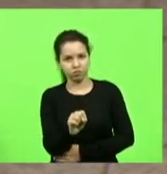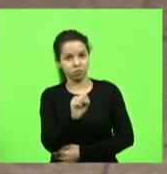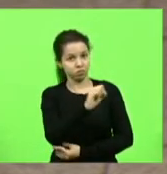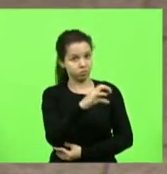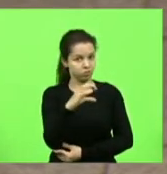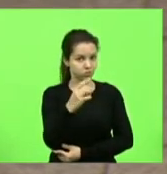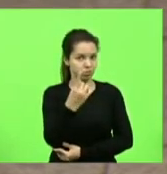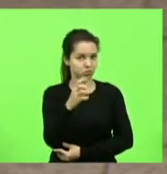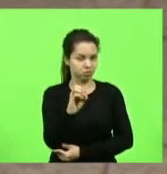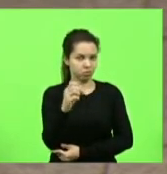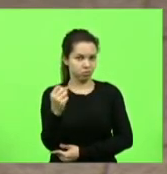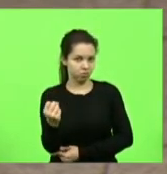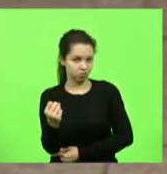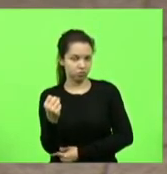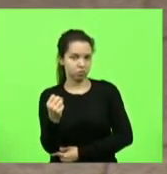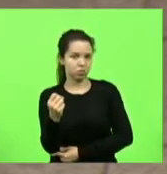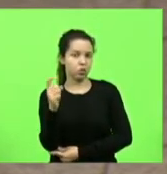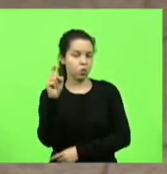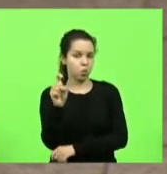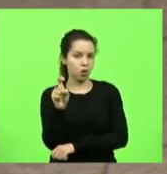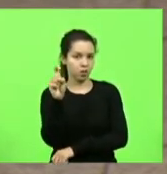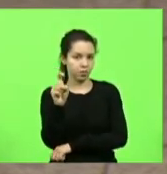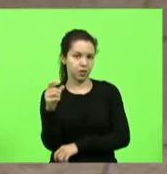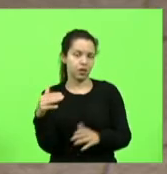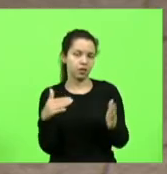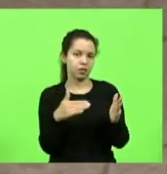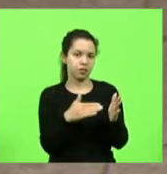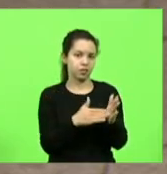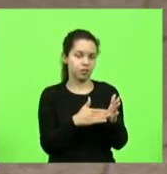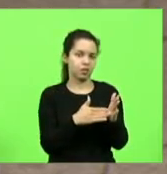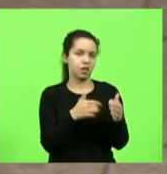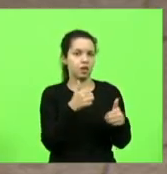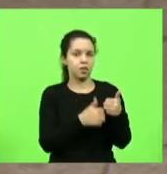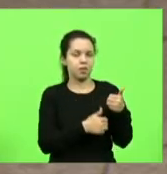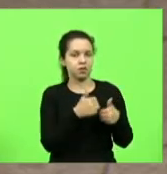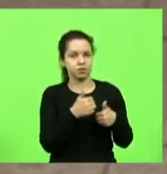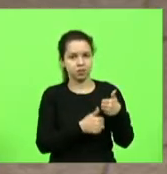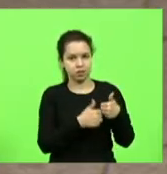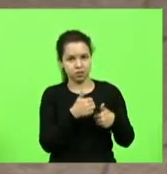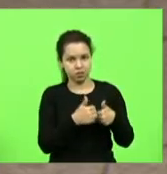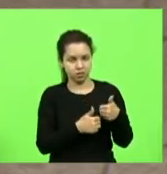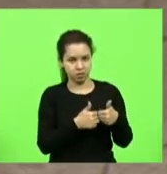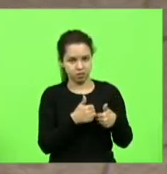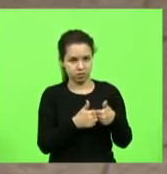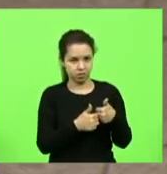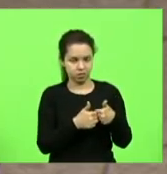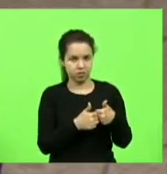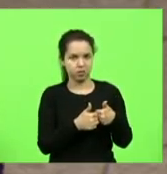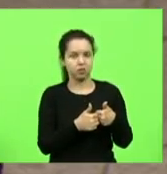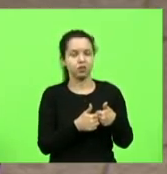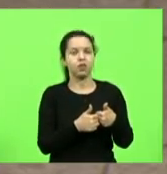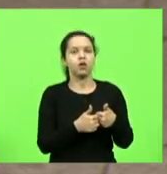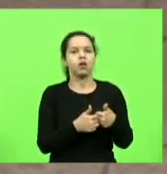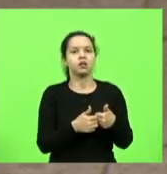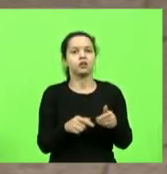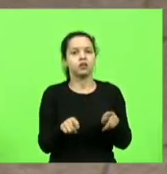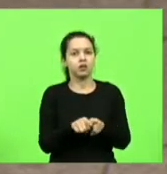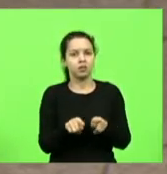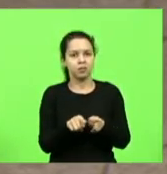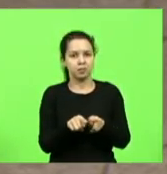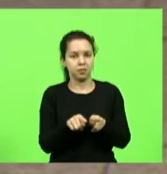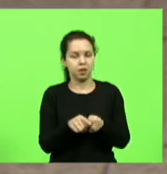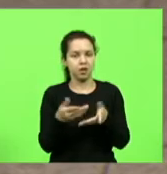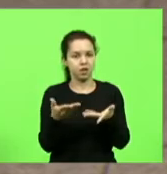SC-108, que vai de Guaramirim a Massaranduba, e a SC-110, a continuidade lá do pé da Serra de